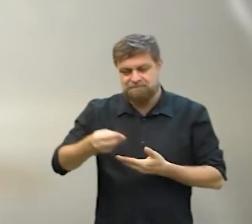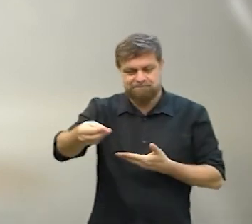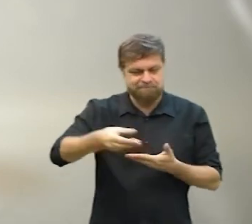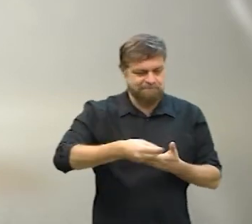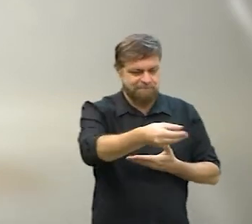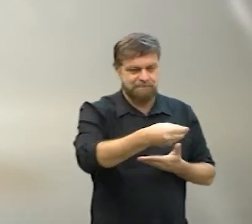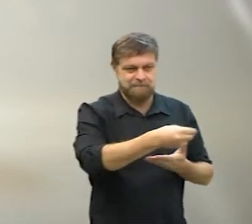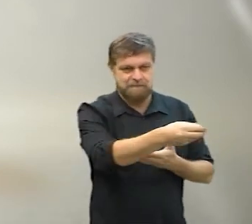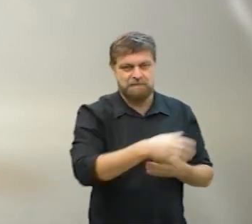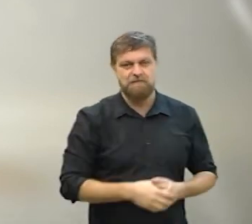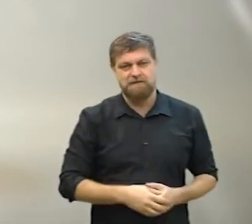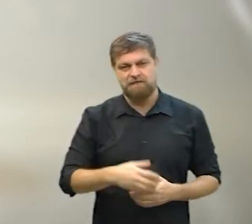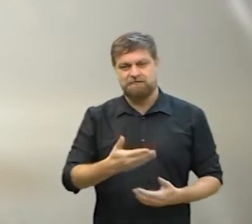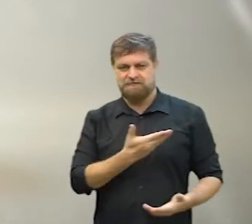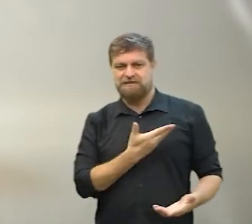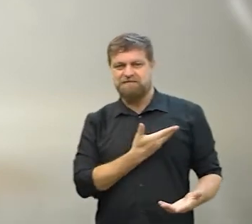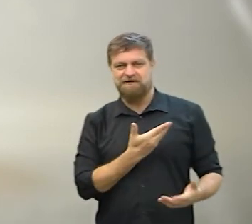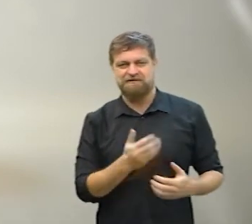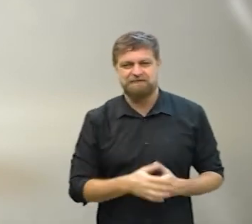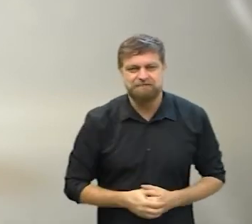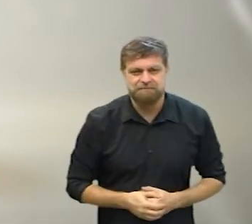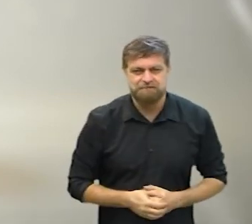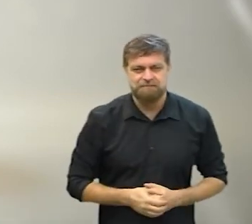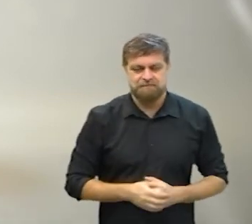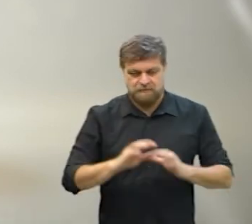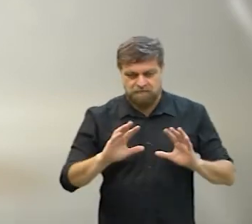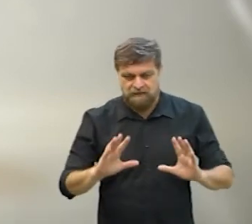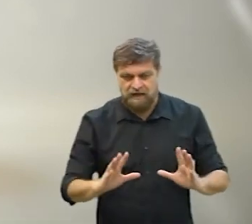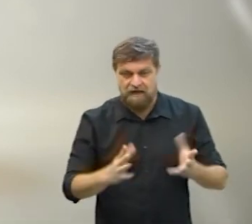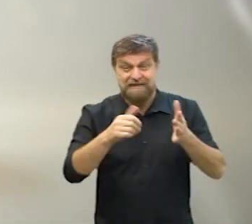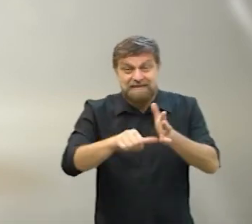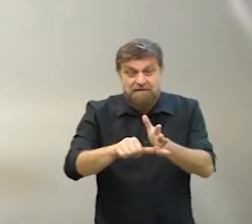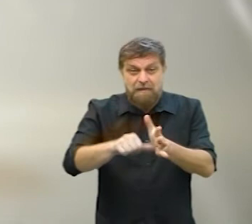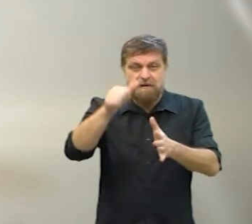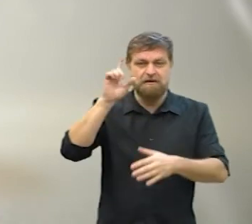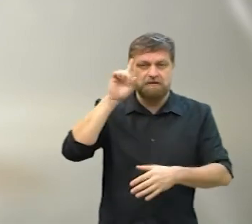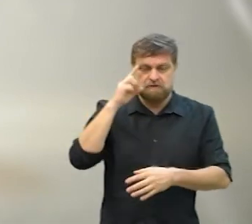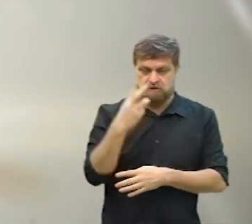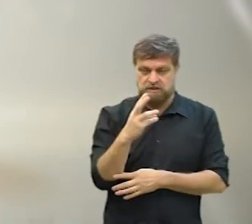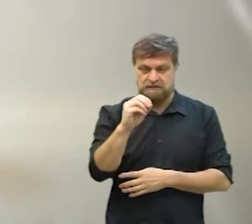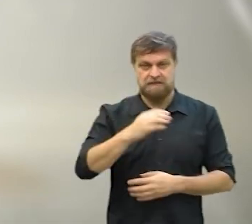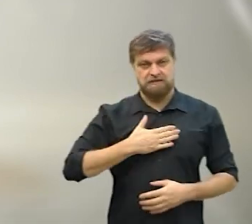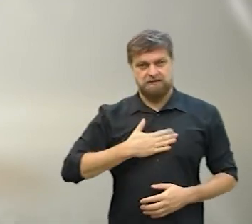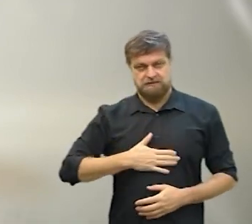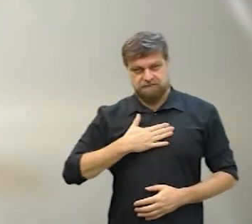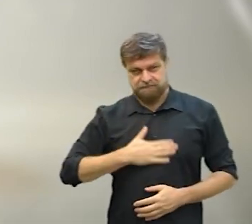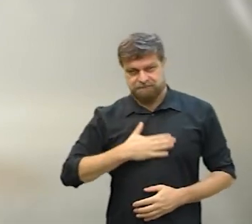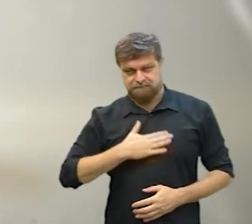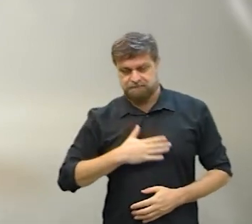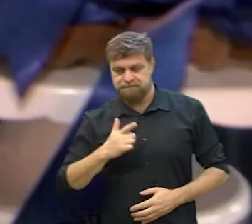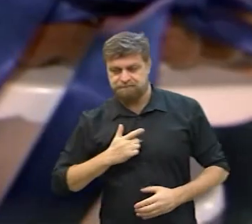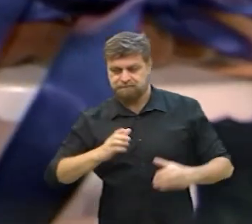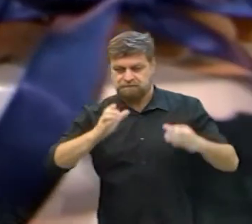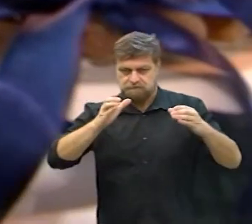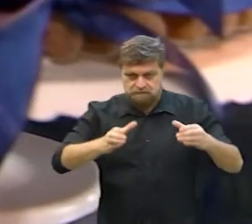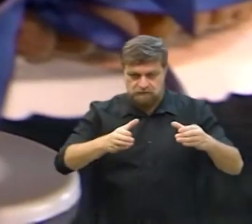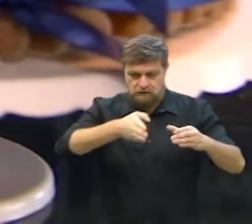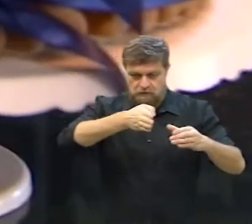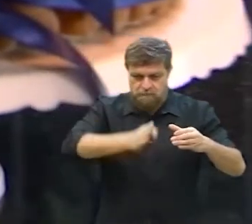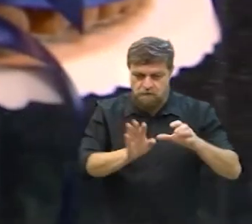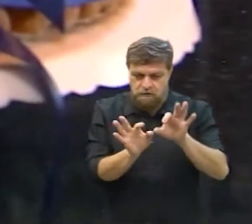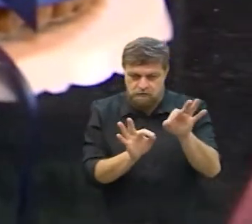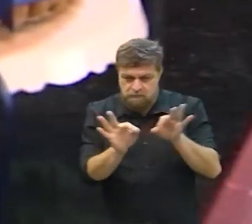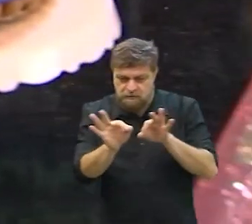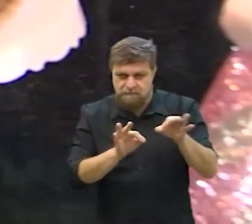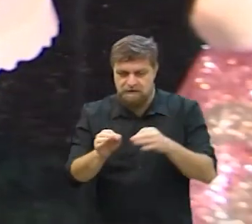até lembrancinhas para os amigos. Teve a festa de aniversário, dia 30 de agosto. Encomendei